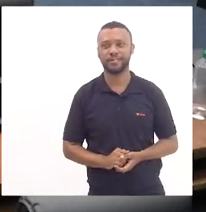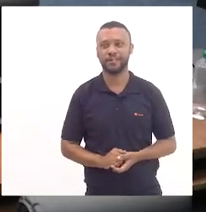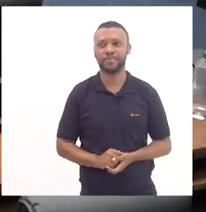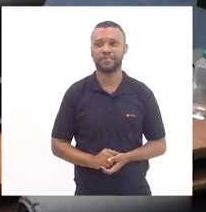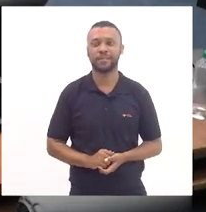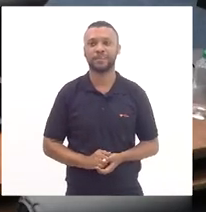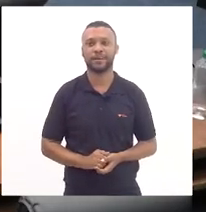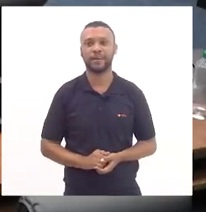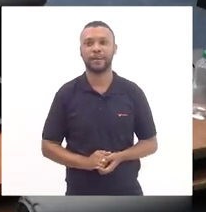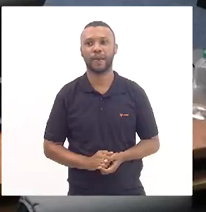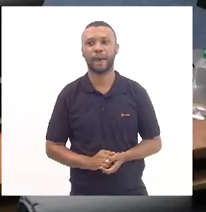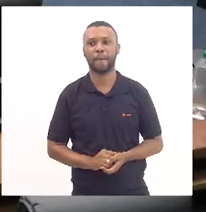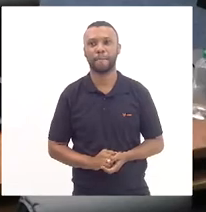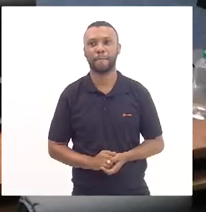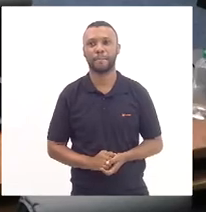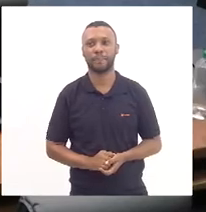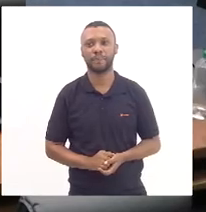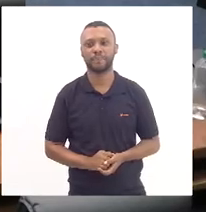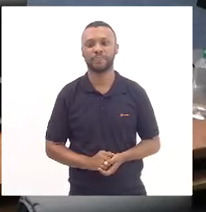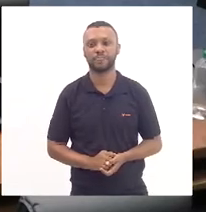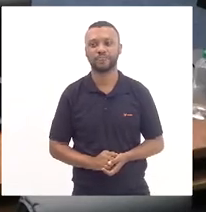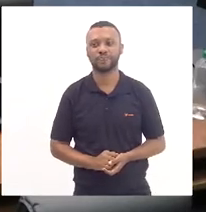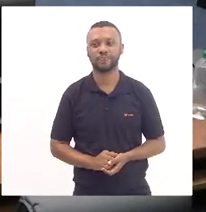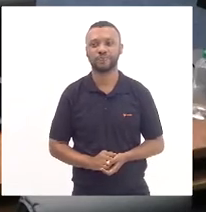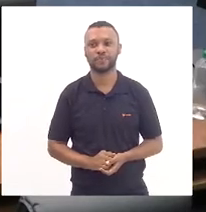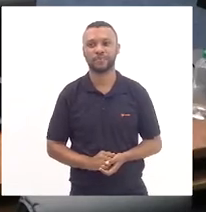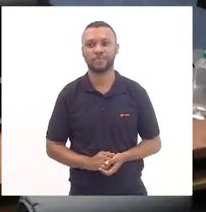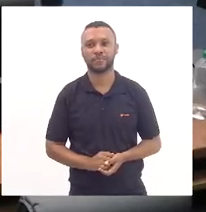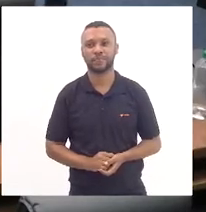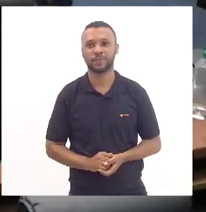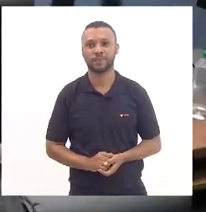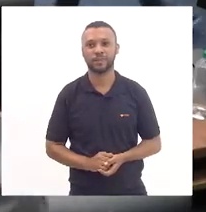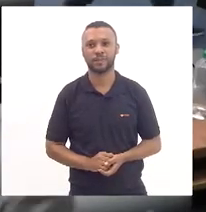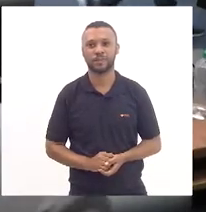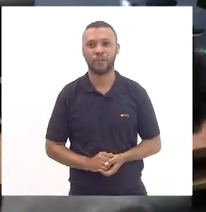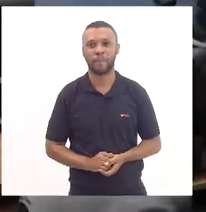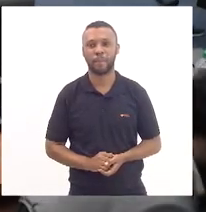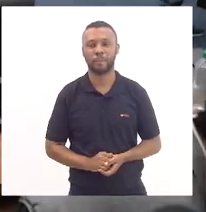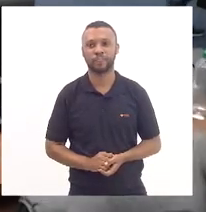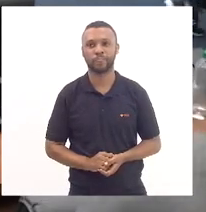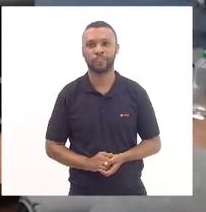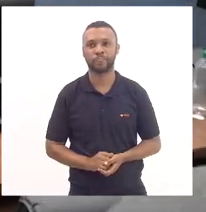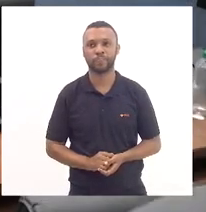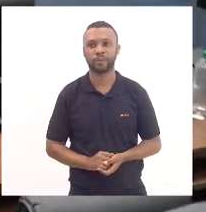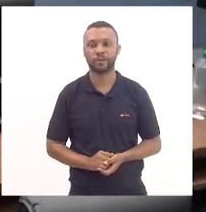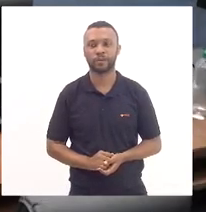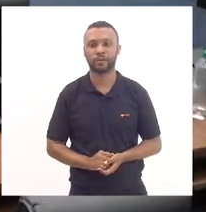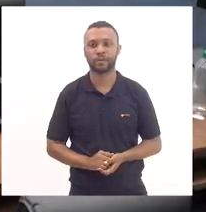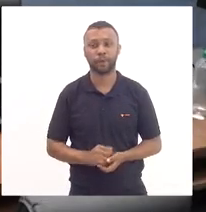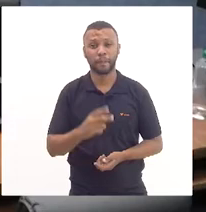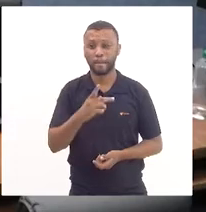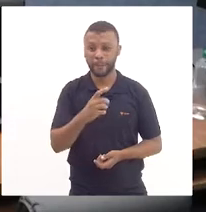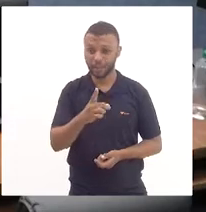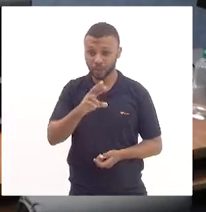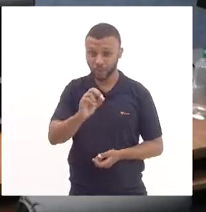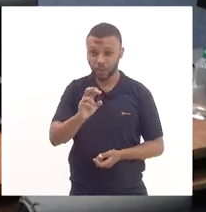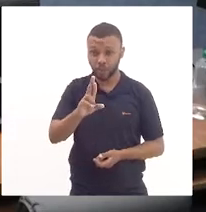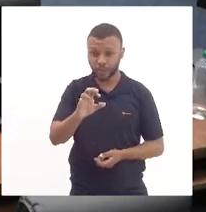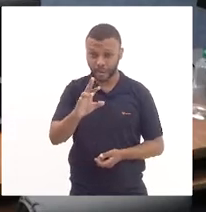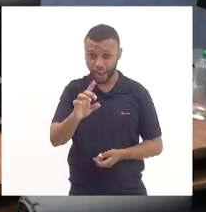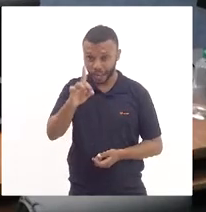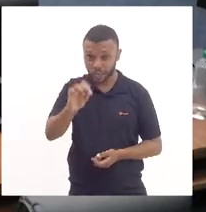Pedro Ricardo, cardiologista, é isso mesmo? Doutor Pedro Ricardo.